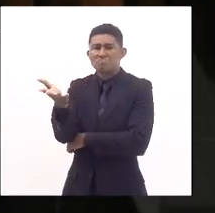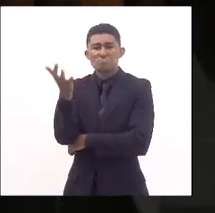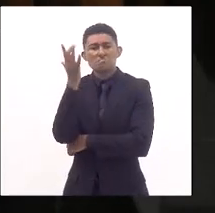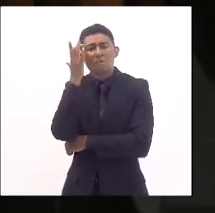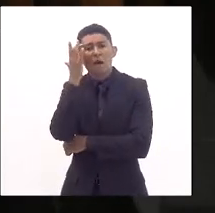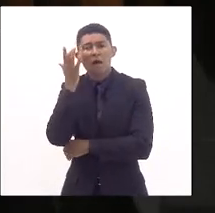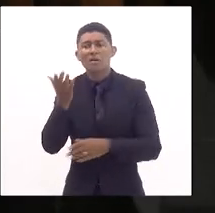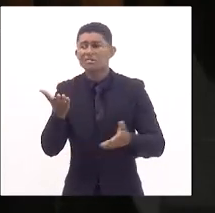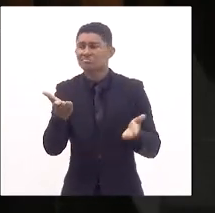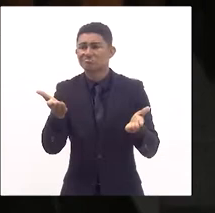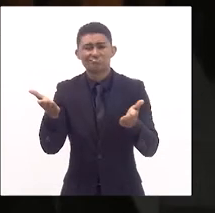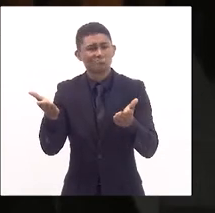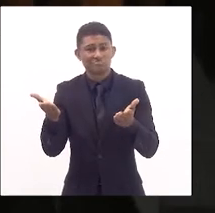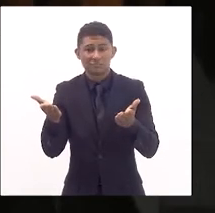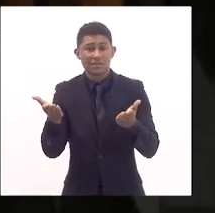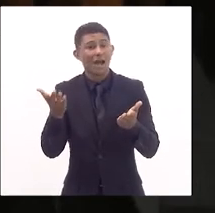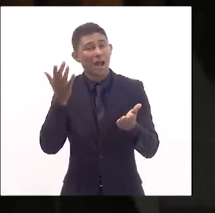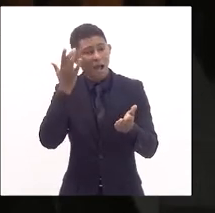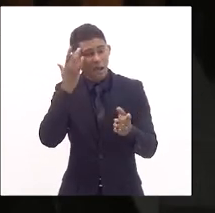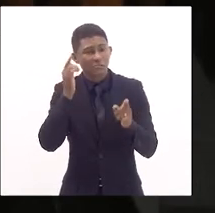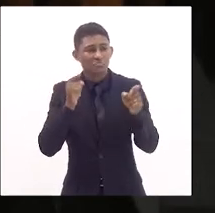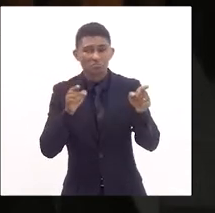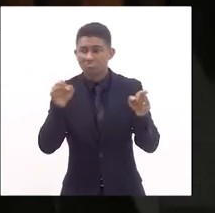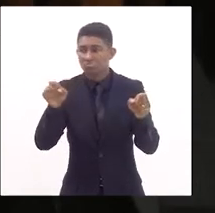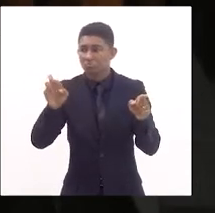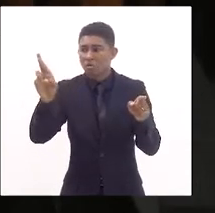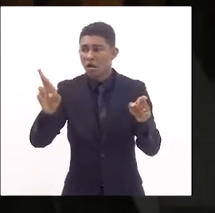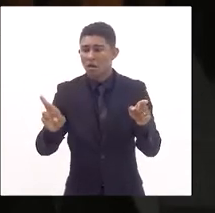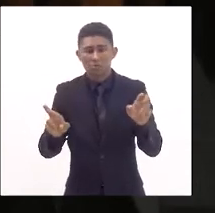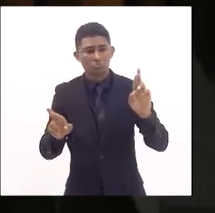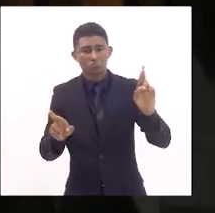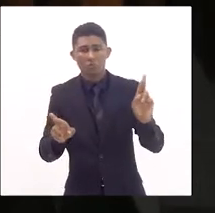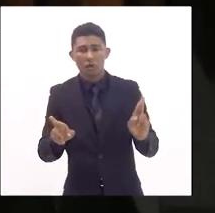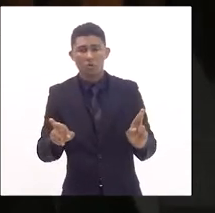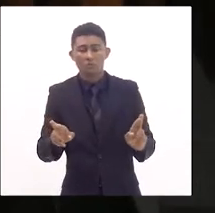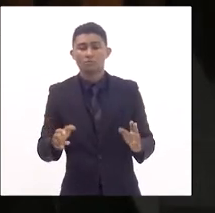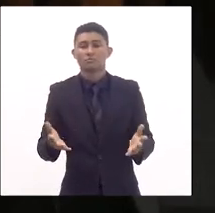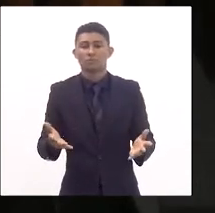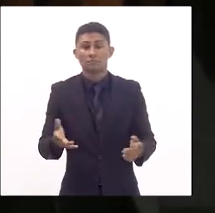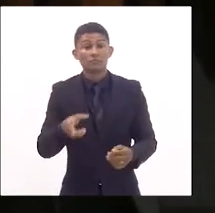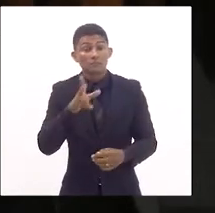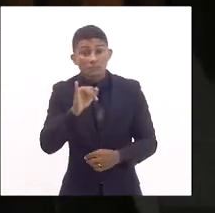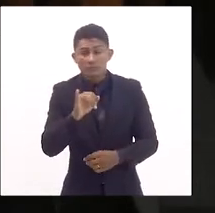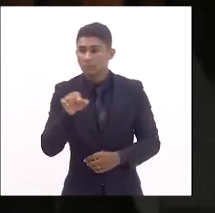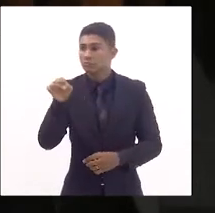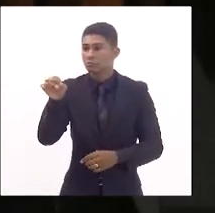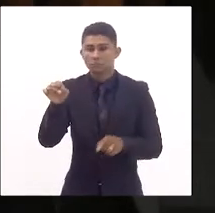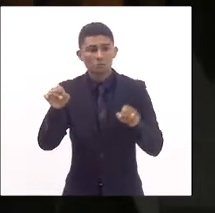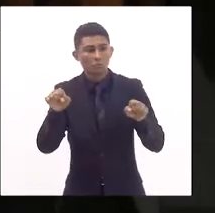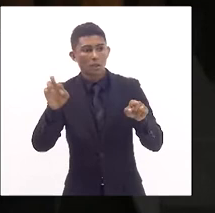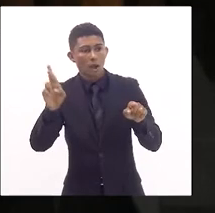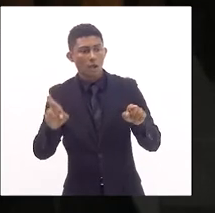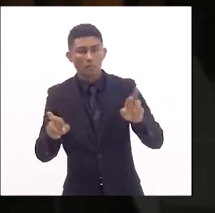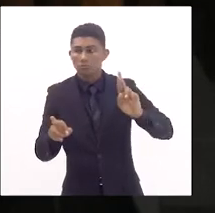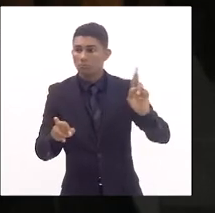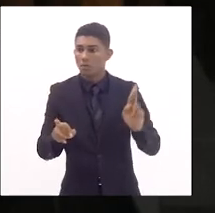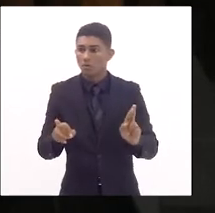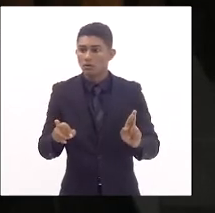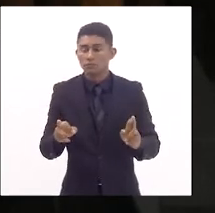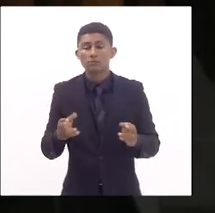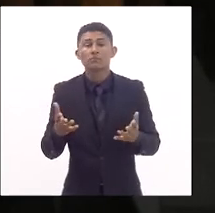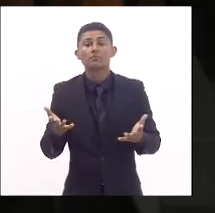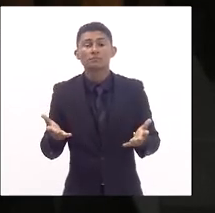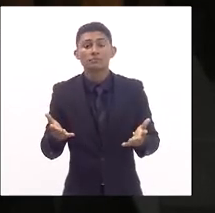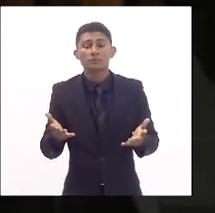acho que os dois tem razão e não era que os dois está em razão se